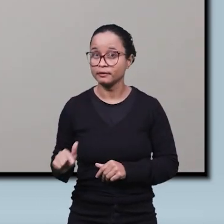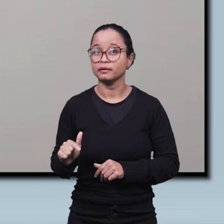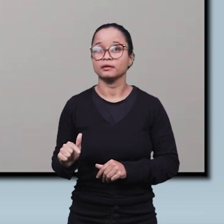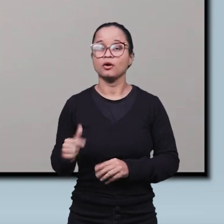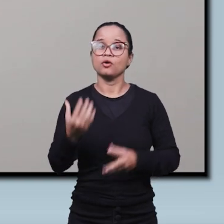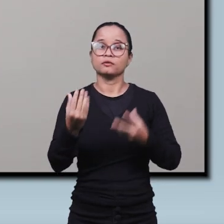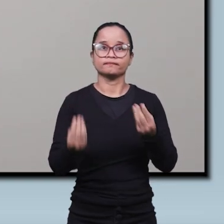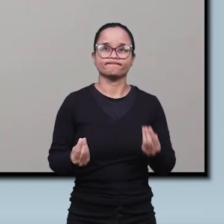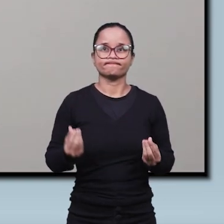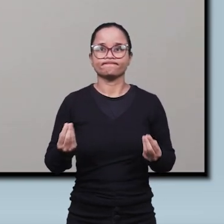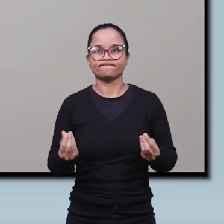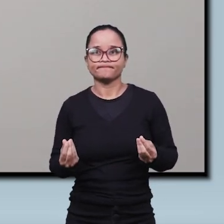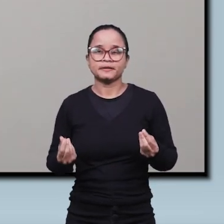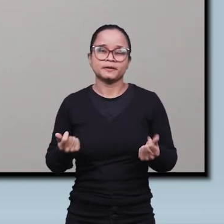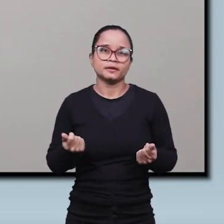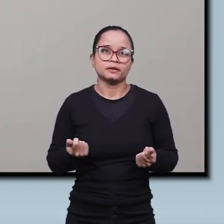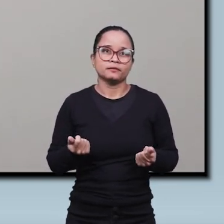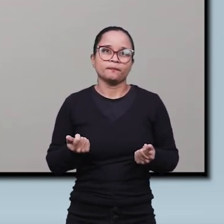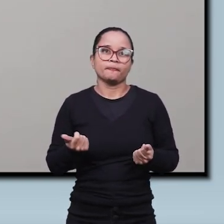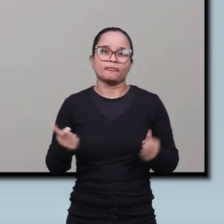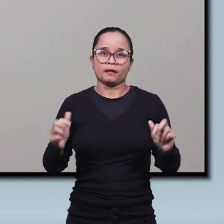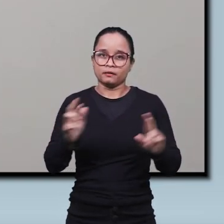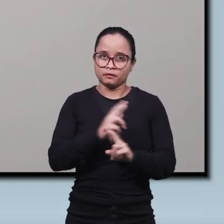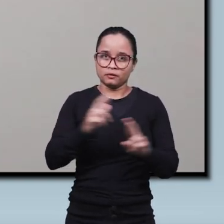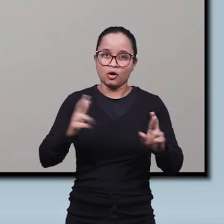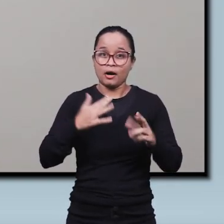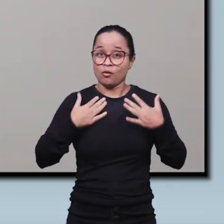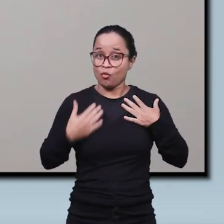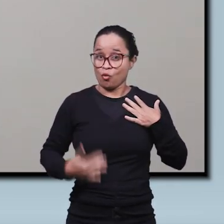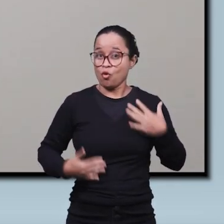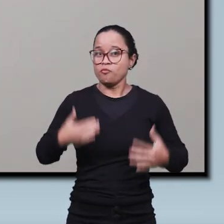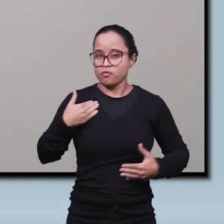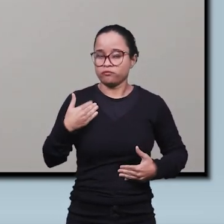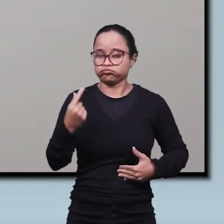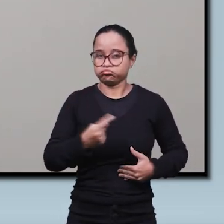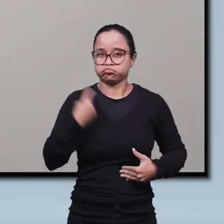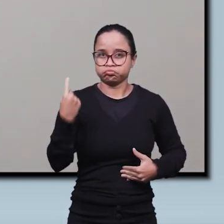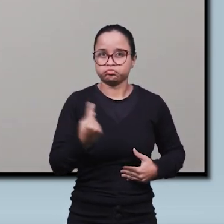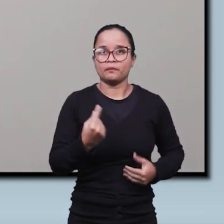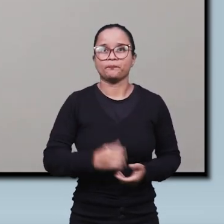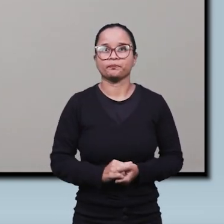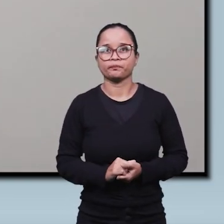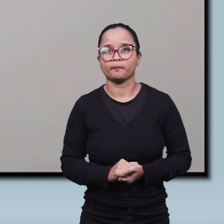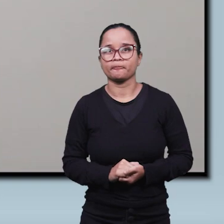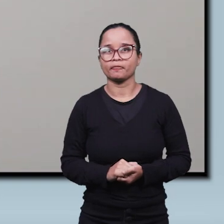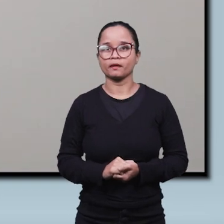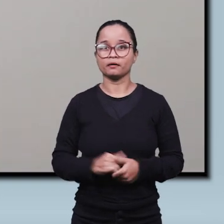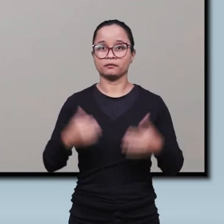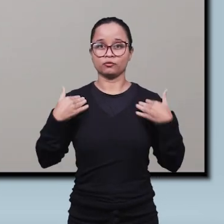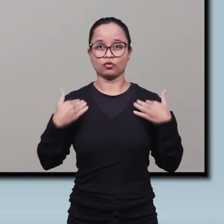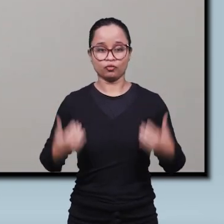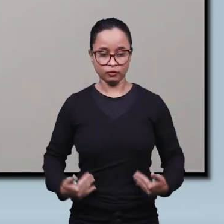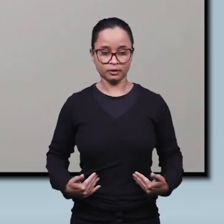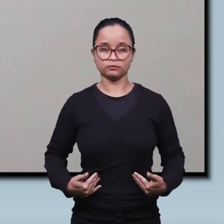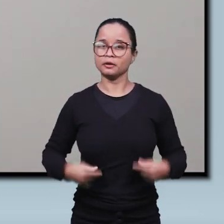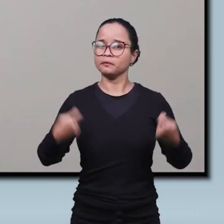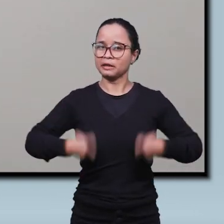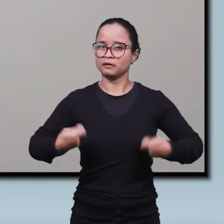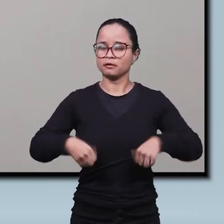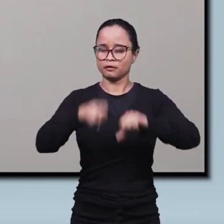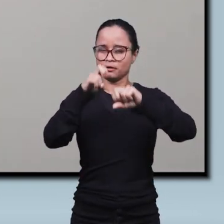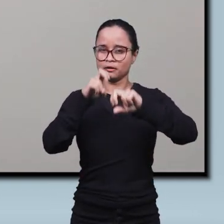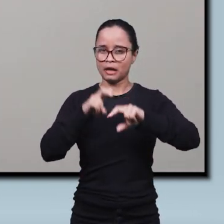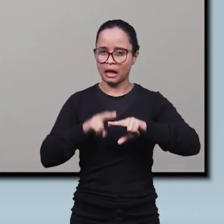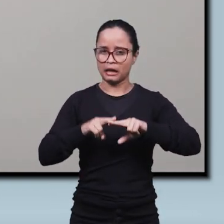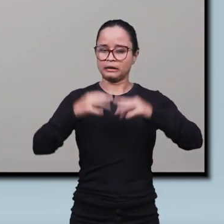essas situações relacionadas ao nosso corpo, adequando a nossa postura, lá